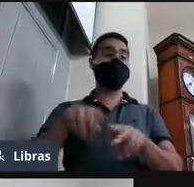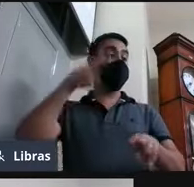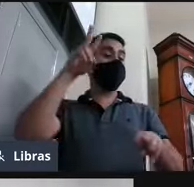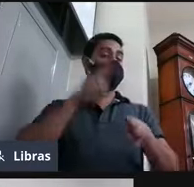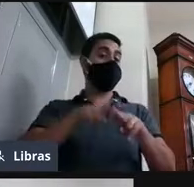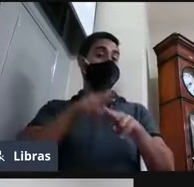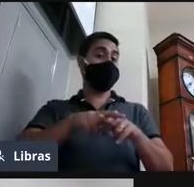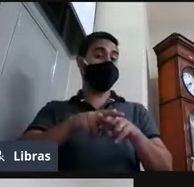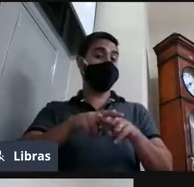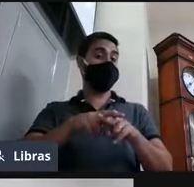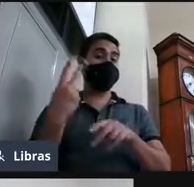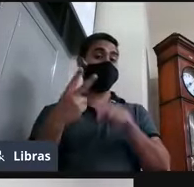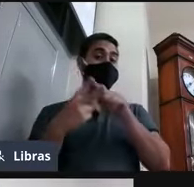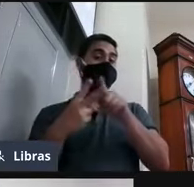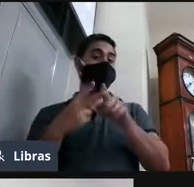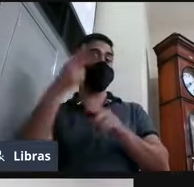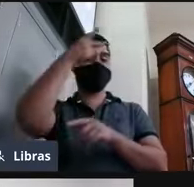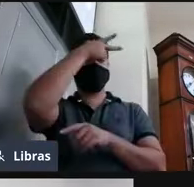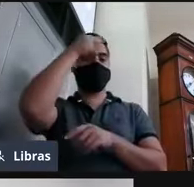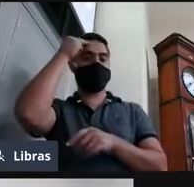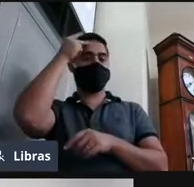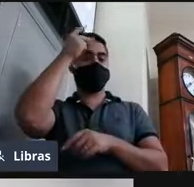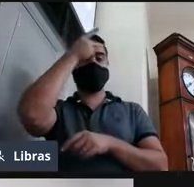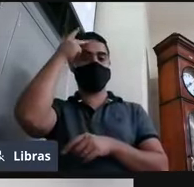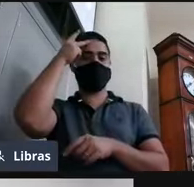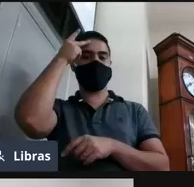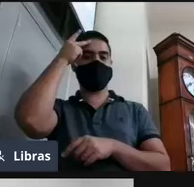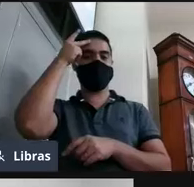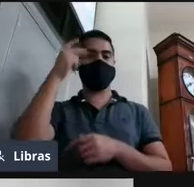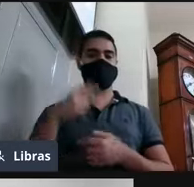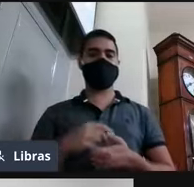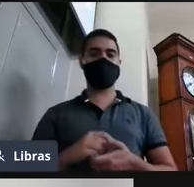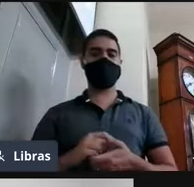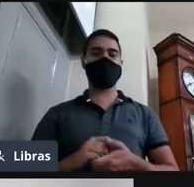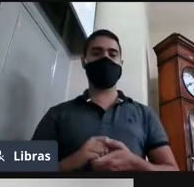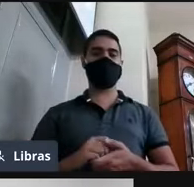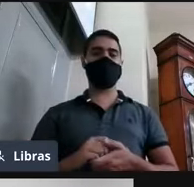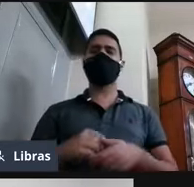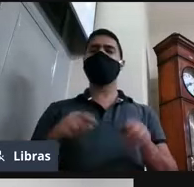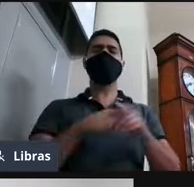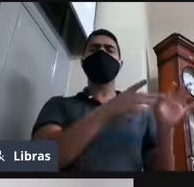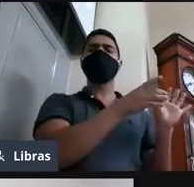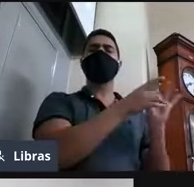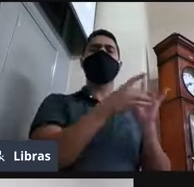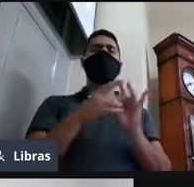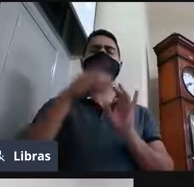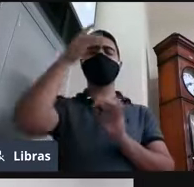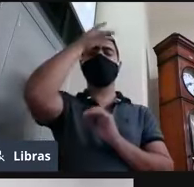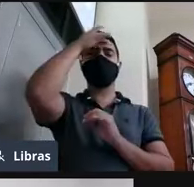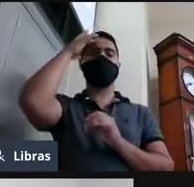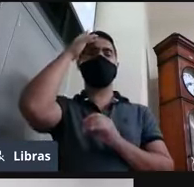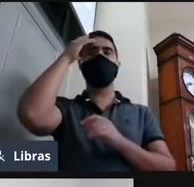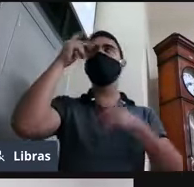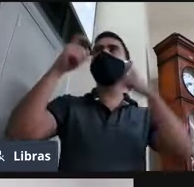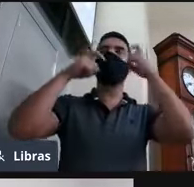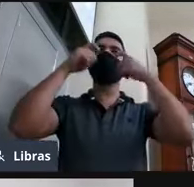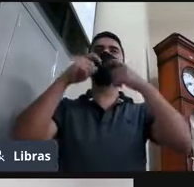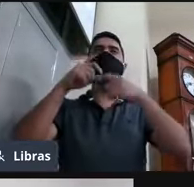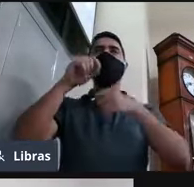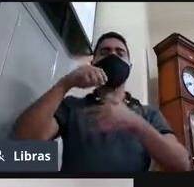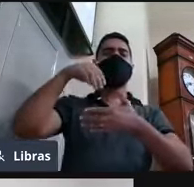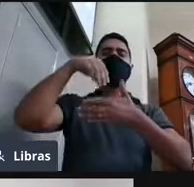presos nesse momento. E nesse contexto todo, as pessoas estão mais preocupadas em eleições. E